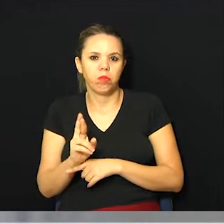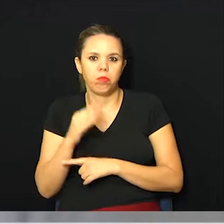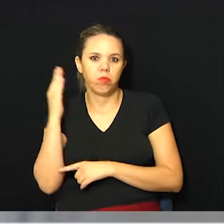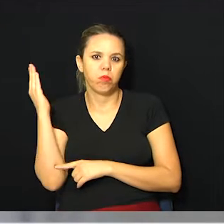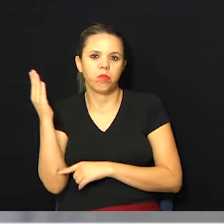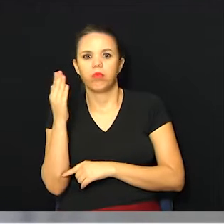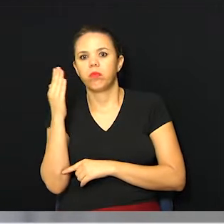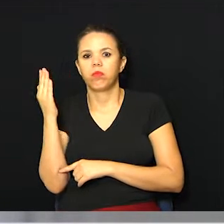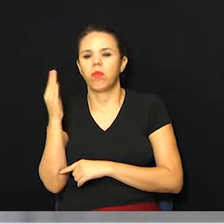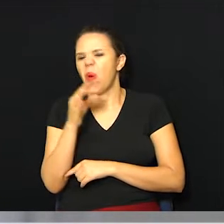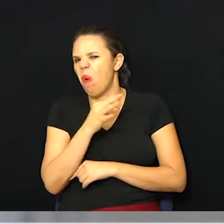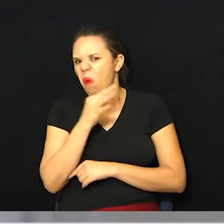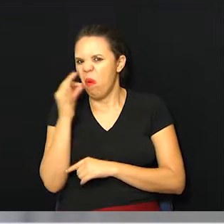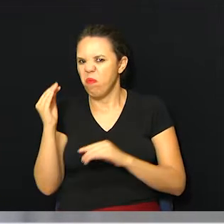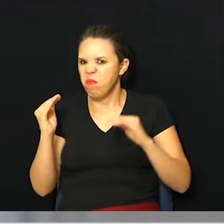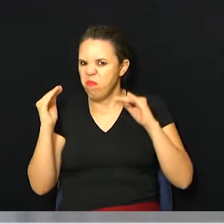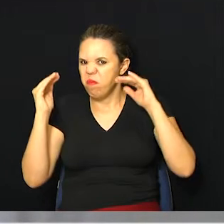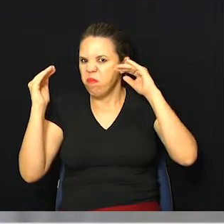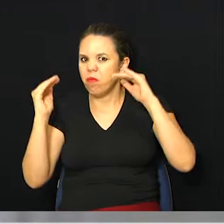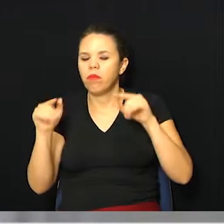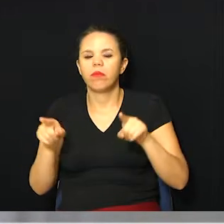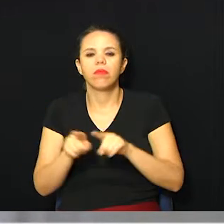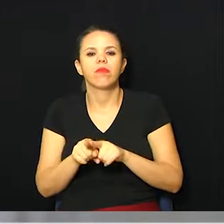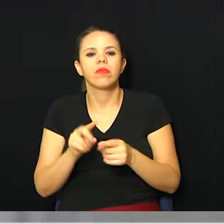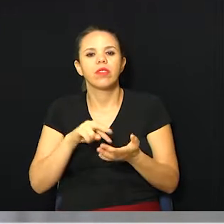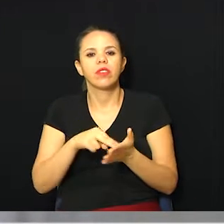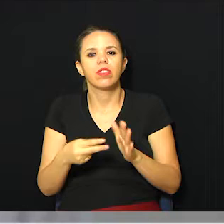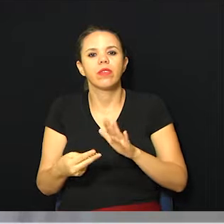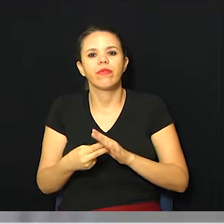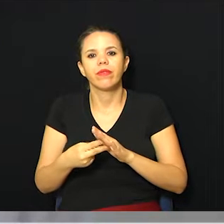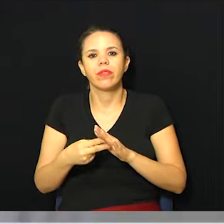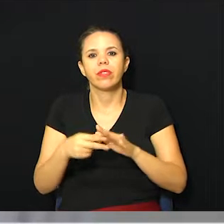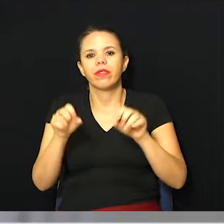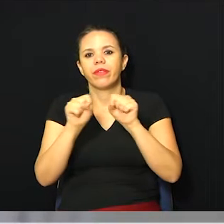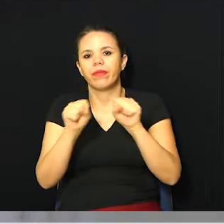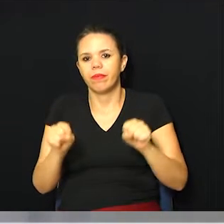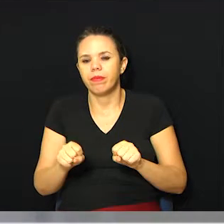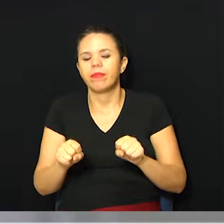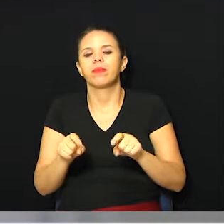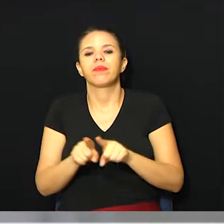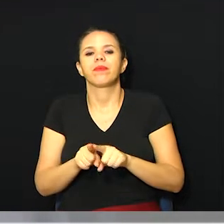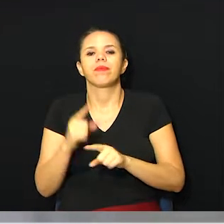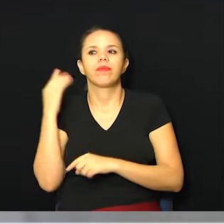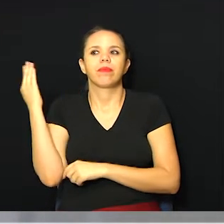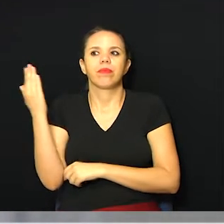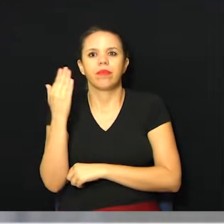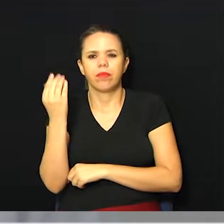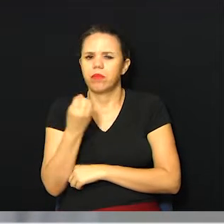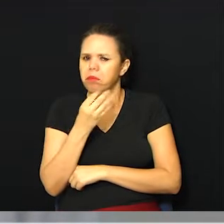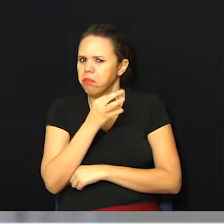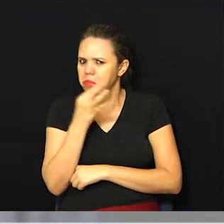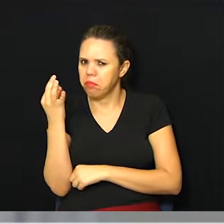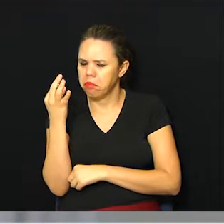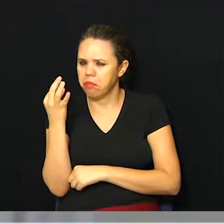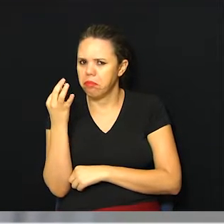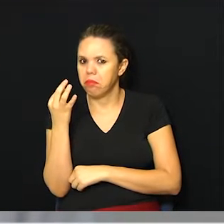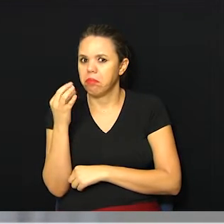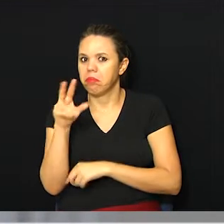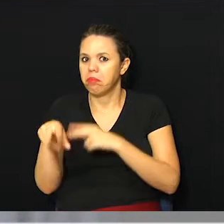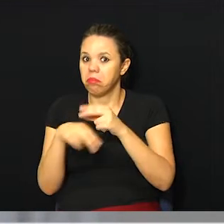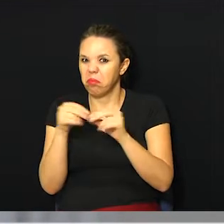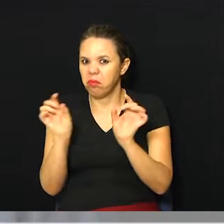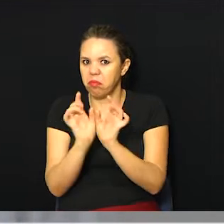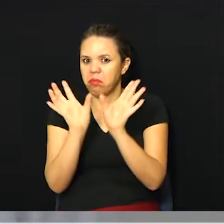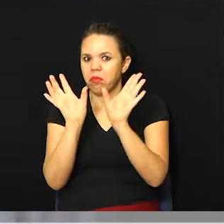supermodelos e eles representam a parte física do sistema climático muito bem, né, tanto que a gente tem o prêmio Nobel recente, né, para